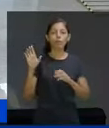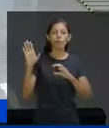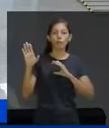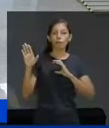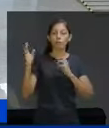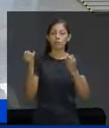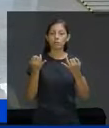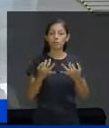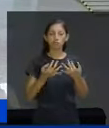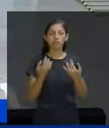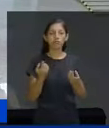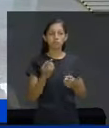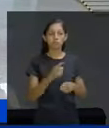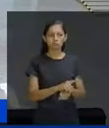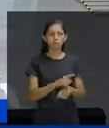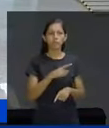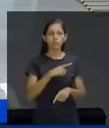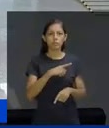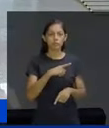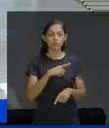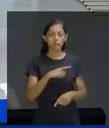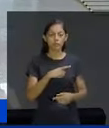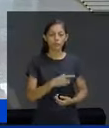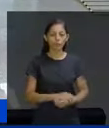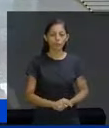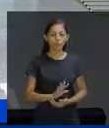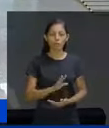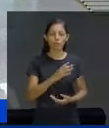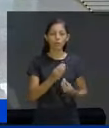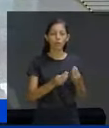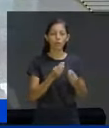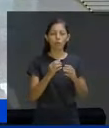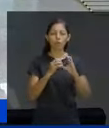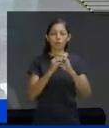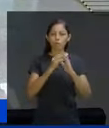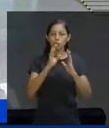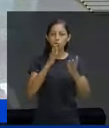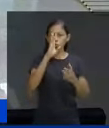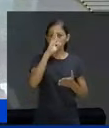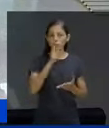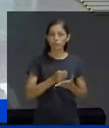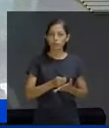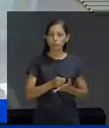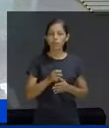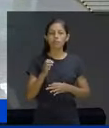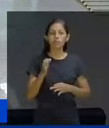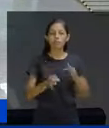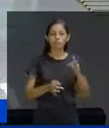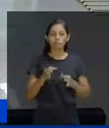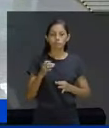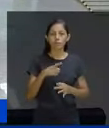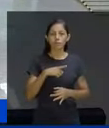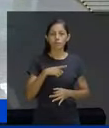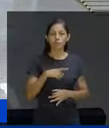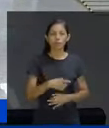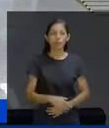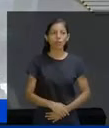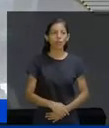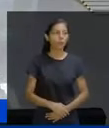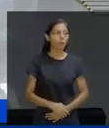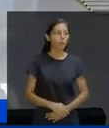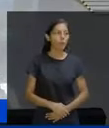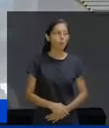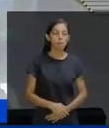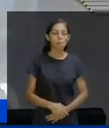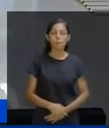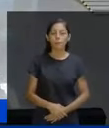a palavra, o juiz Anselmo Gonçalves. Ele fala, porém não aparece na tela. 7551 de 2022 e por meio do acórdão